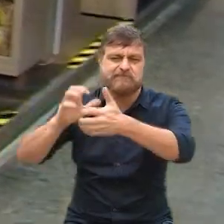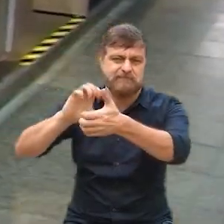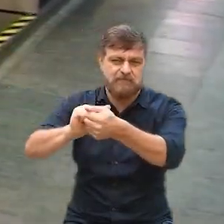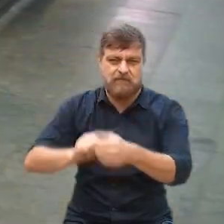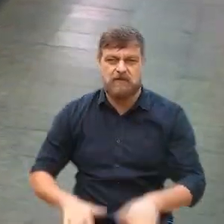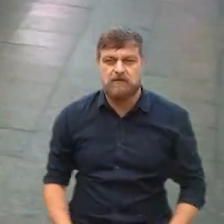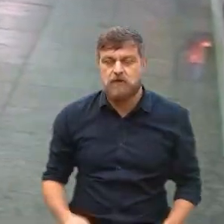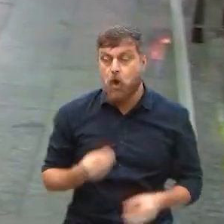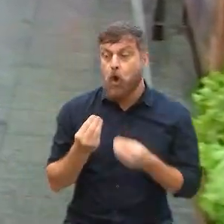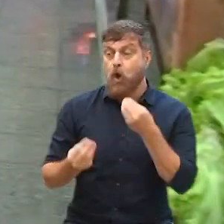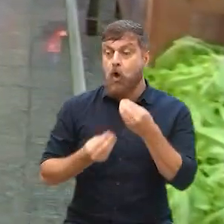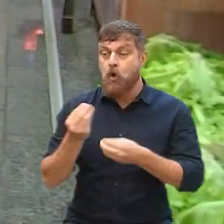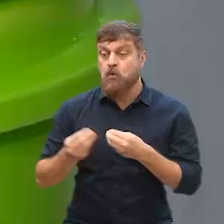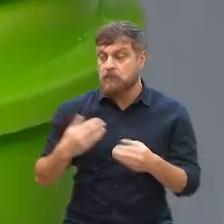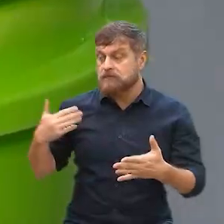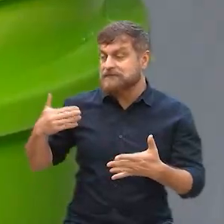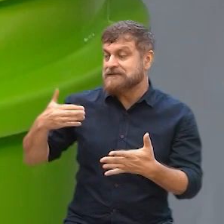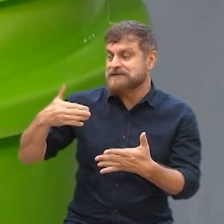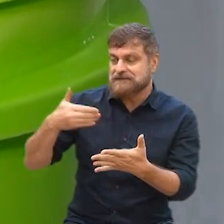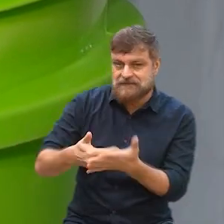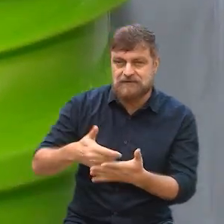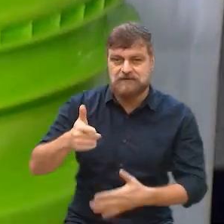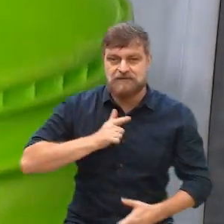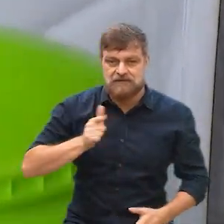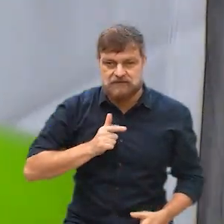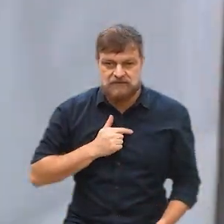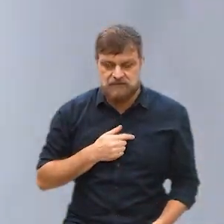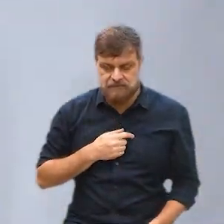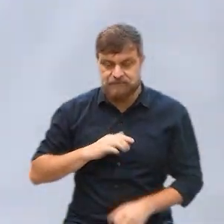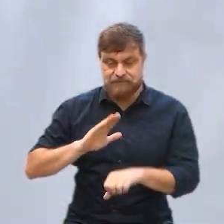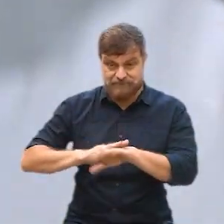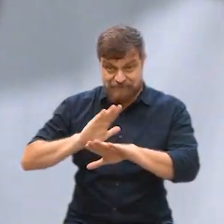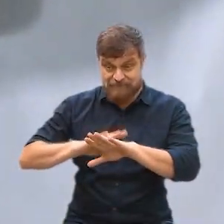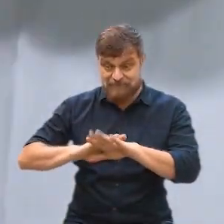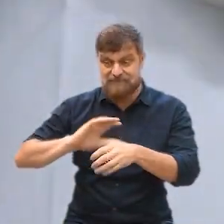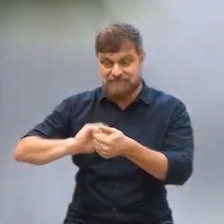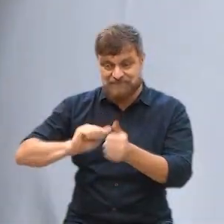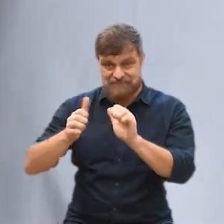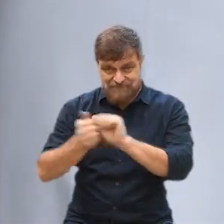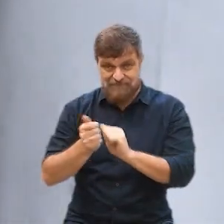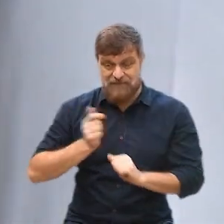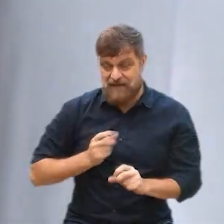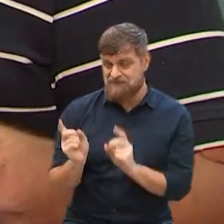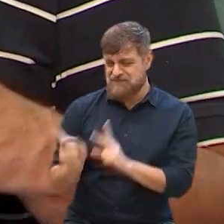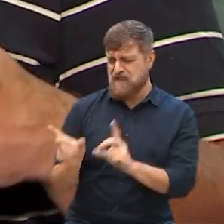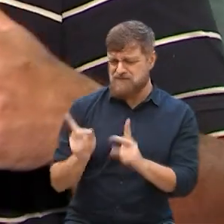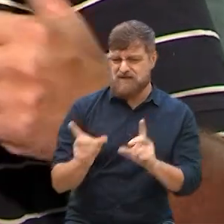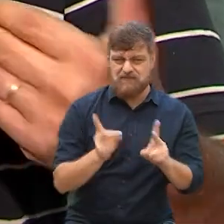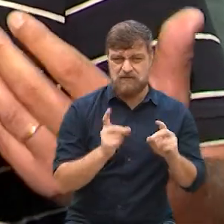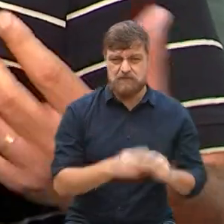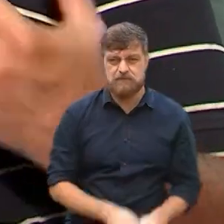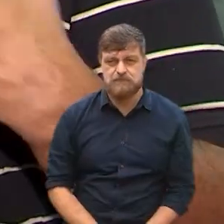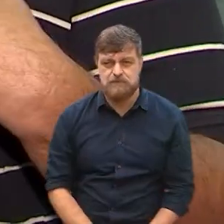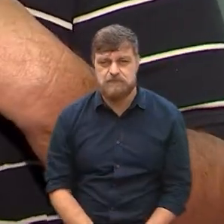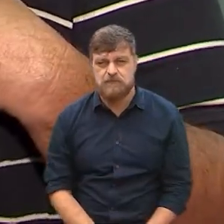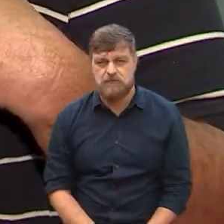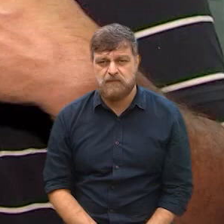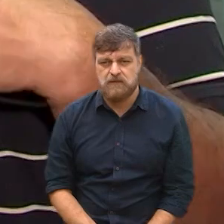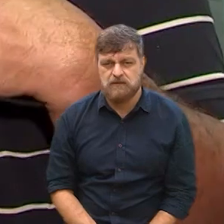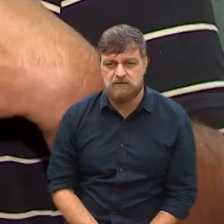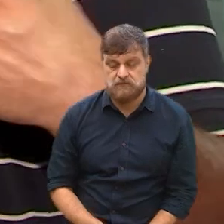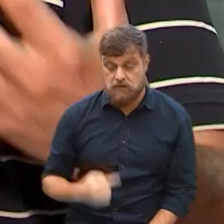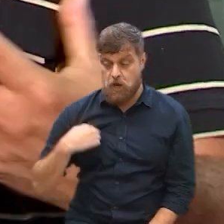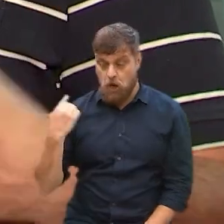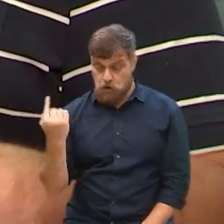E como foi chegar até aqui, manter a produção artesanal em uma escala comercial? A produção